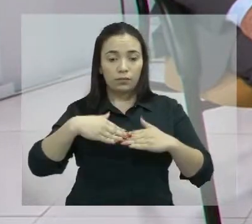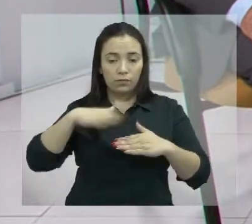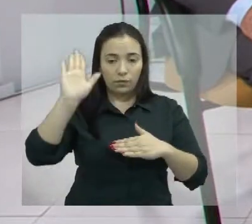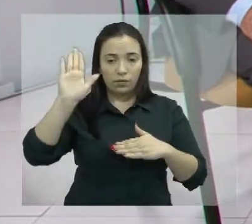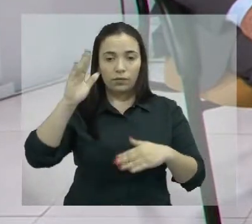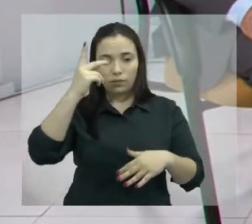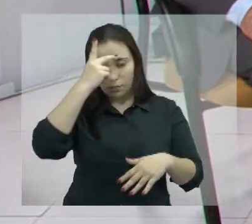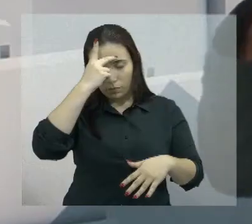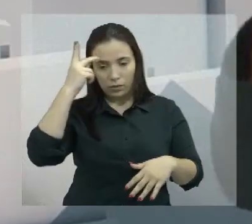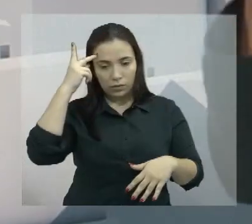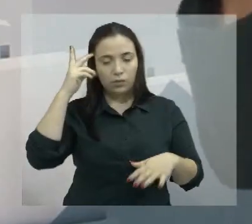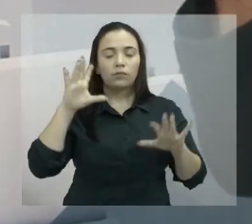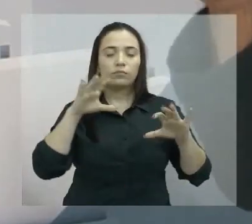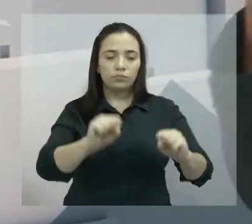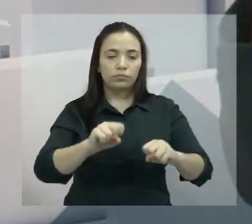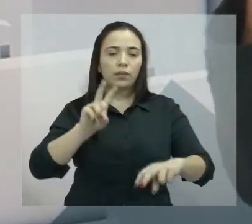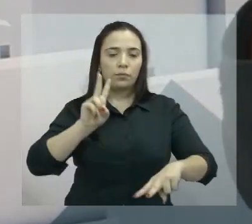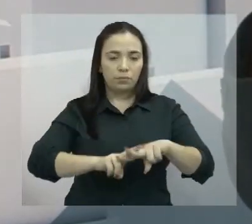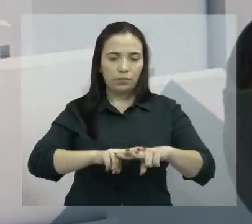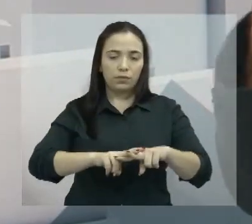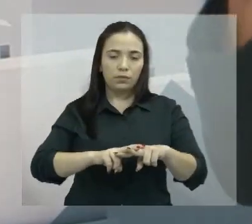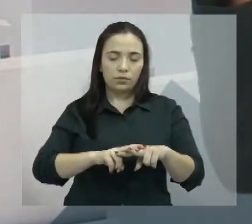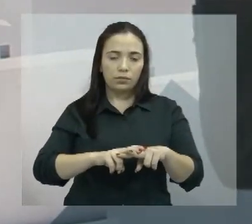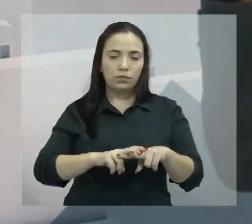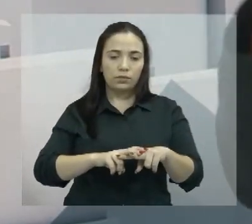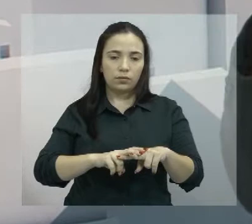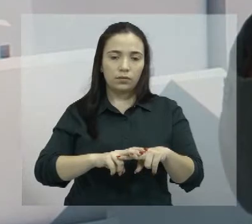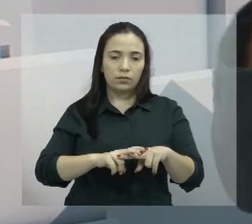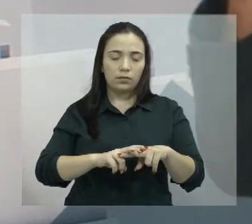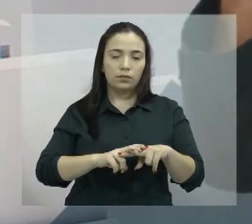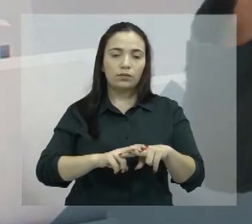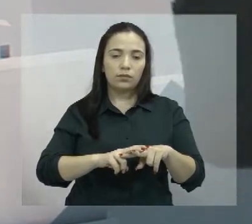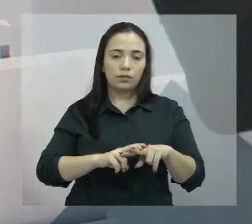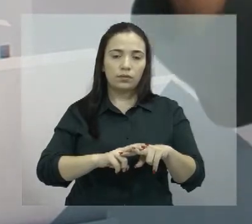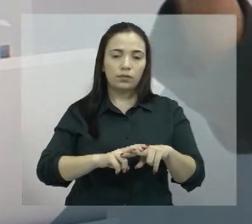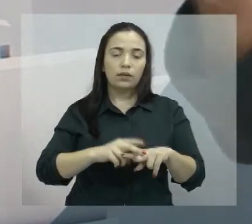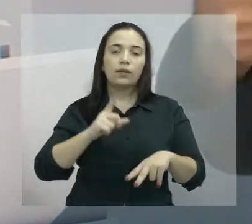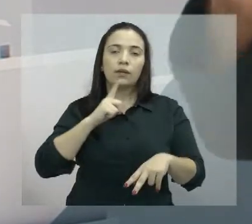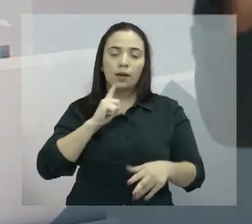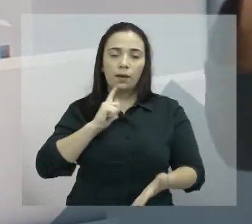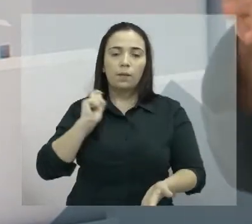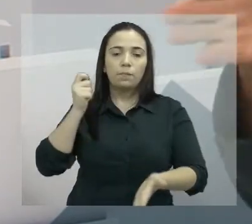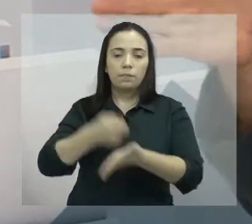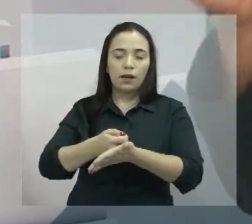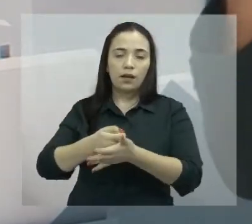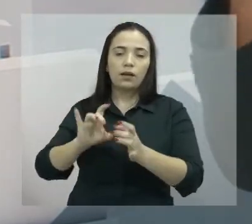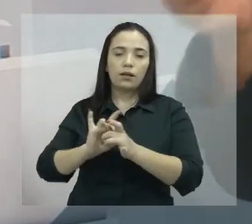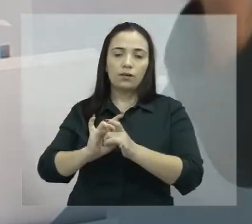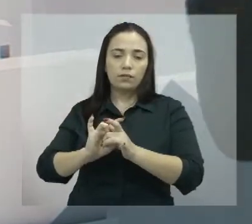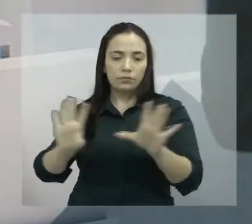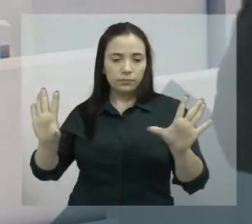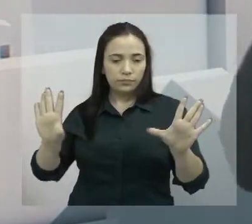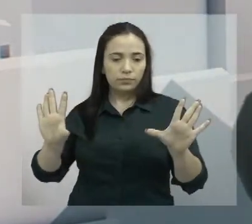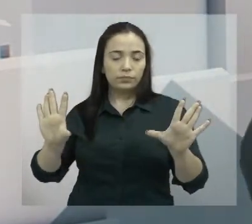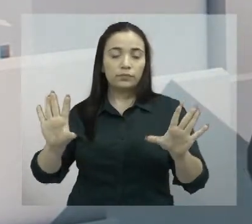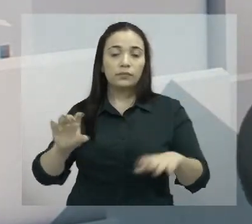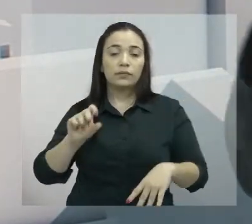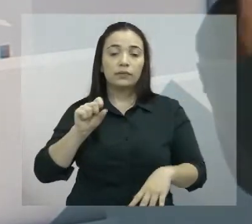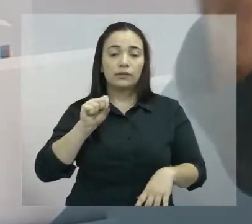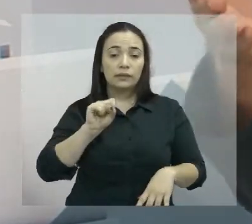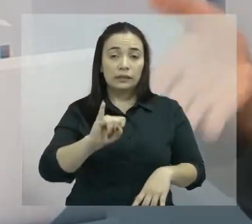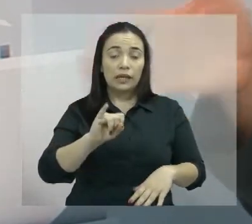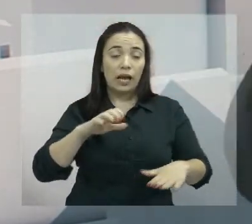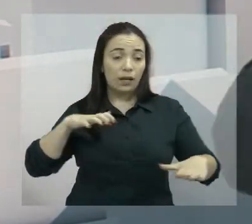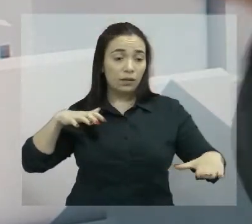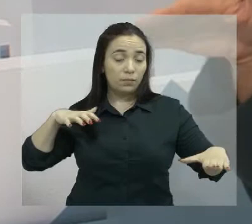a pessoa vai ser presa. Aí sim, nisso a pessoa é presa, mas paga fiança para ser solta. Agora, quando ele se envolve